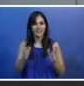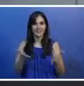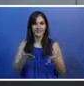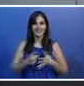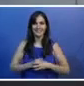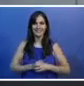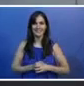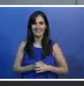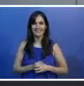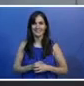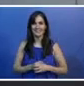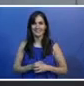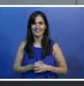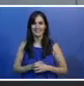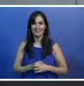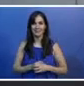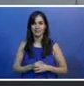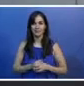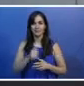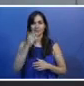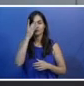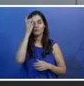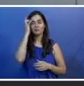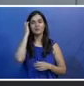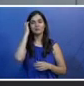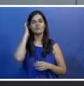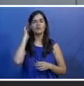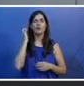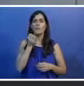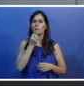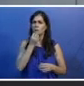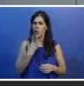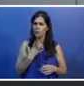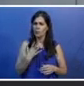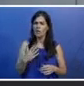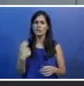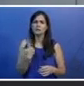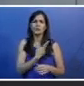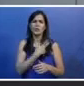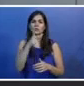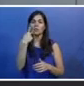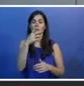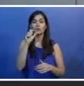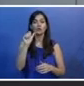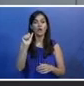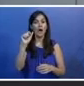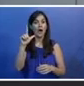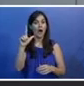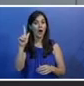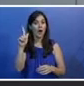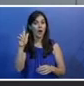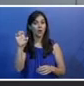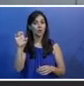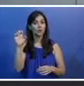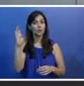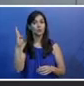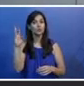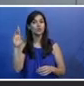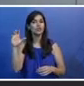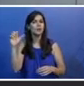ok? Bom, quando a gente fala de álgebra, a gente tem que lembrar o que é um